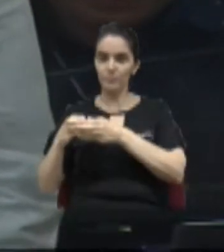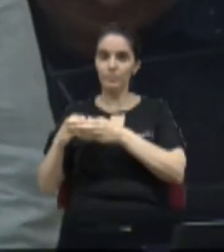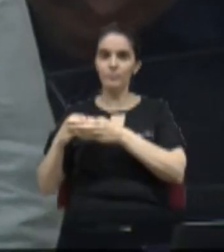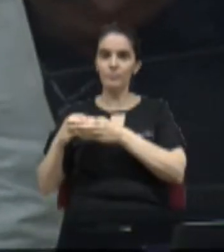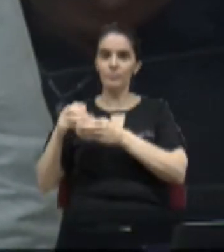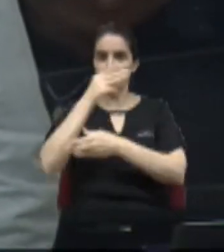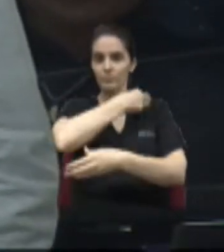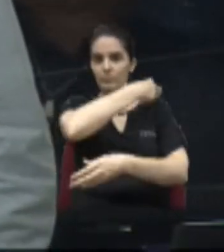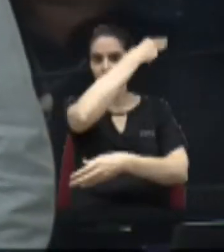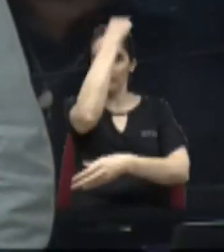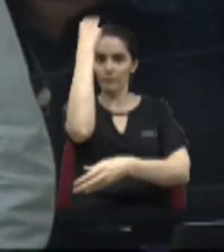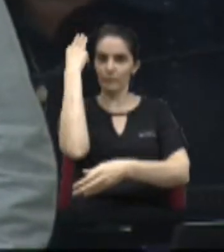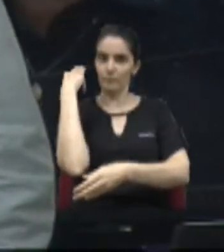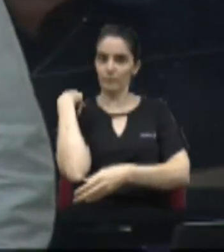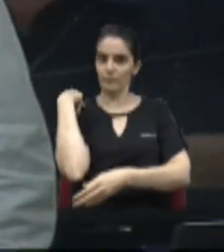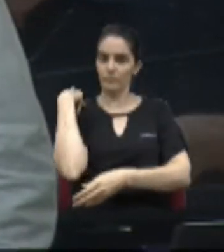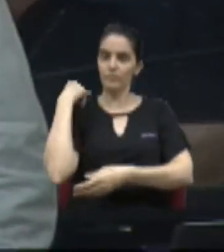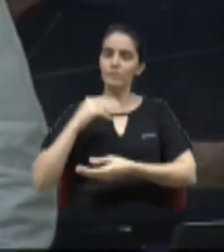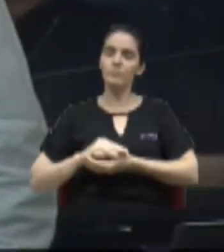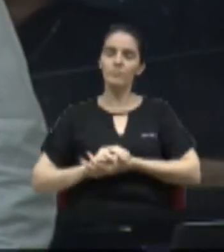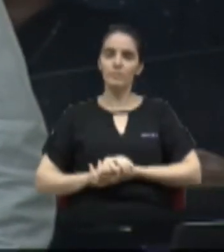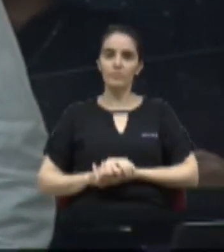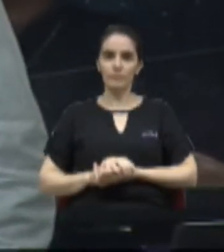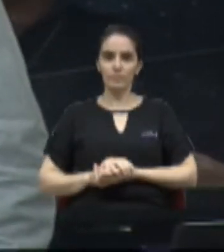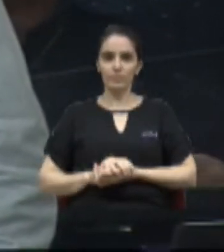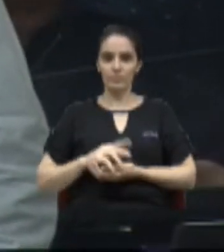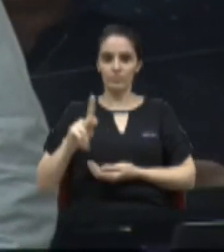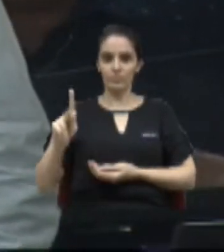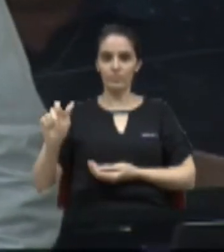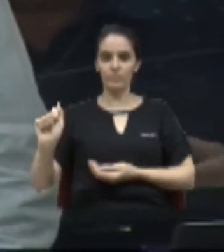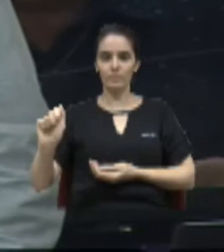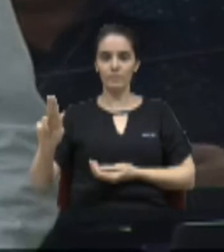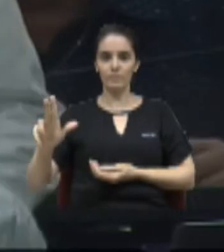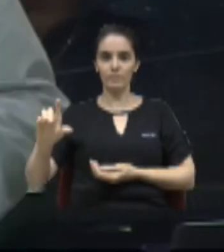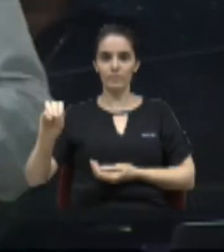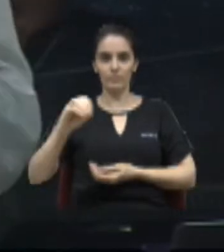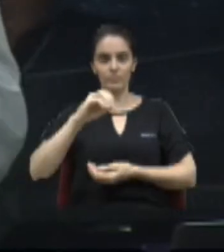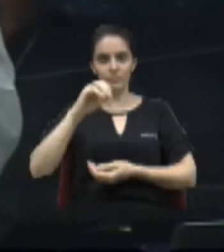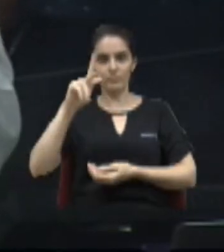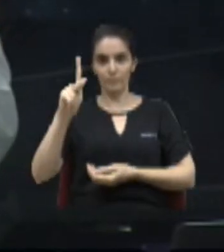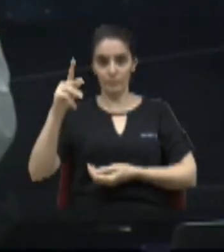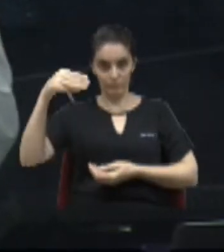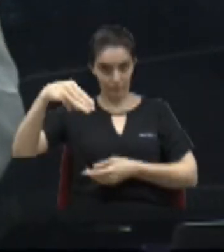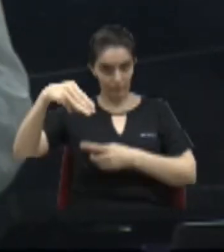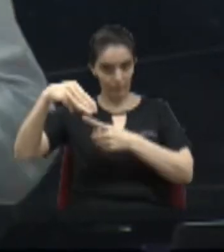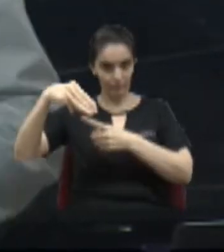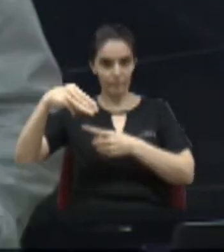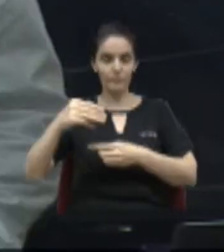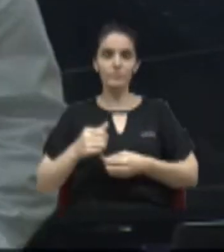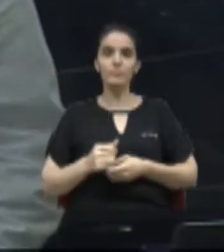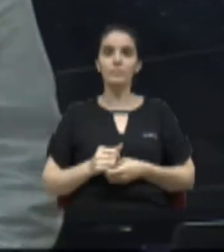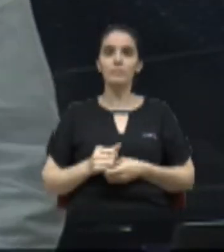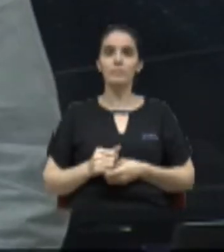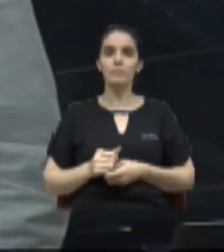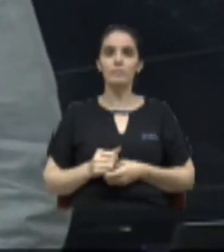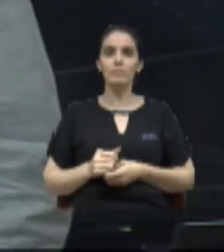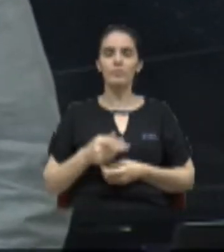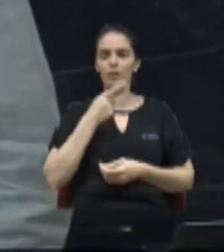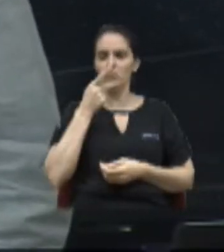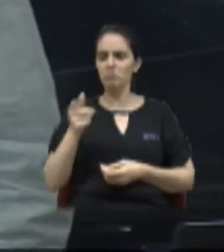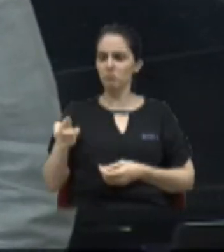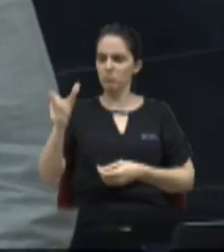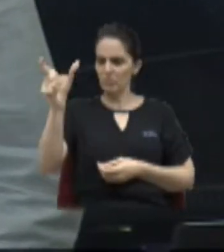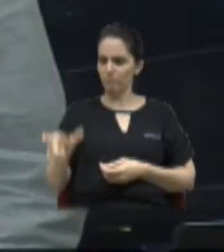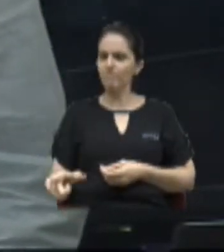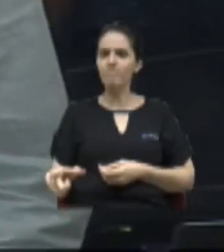Maria. O Paulo é um dos PMs de Limeira que eu destaco seu caráter, sua